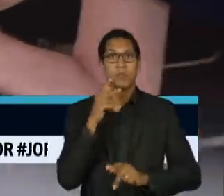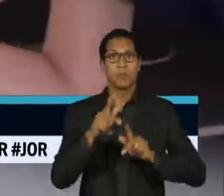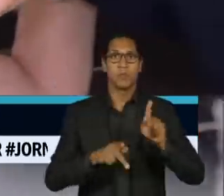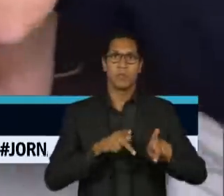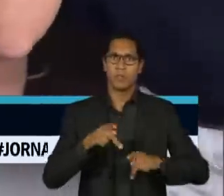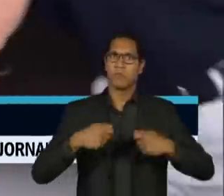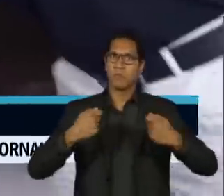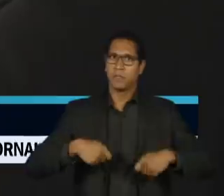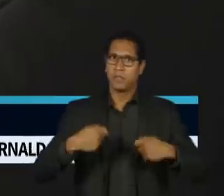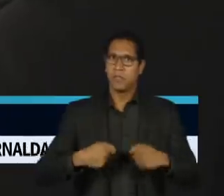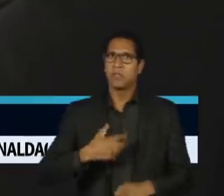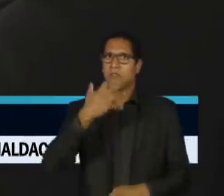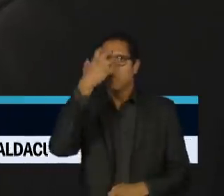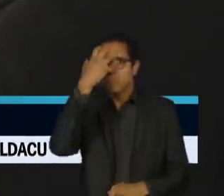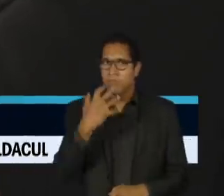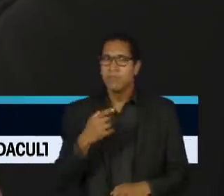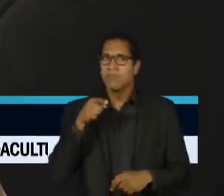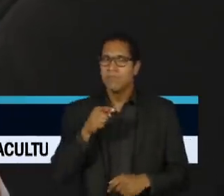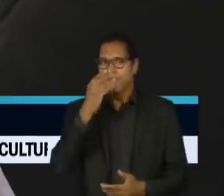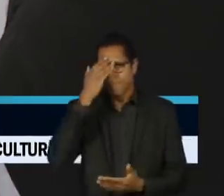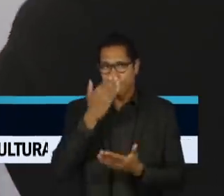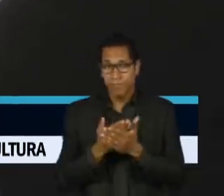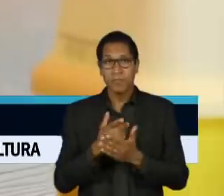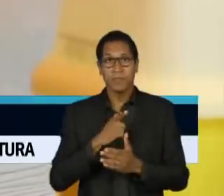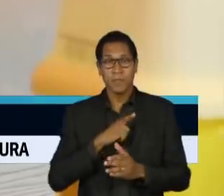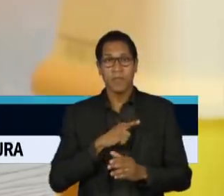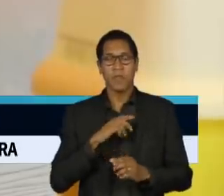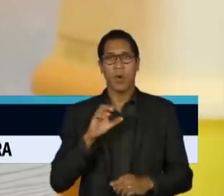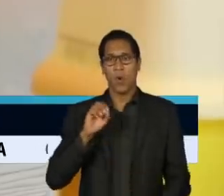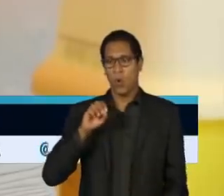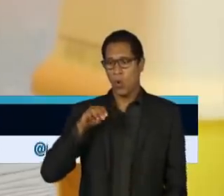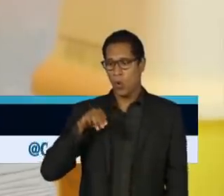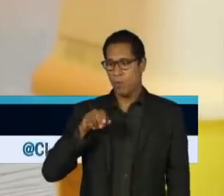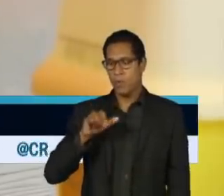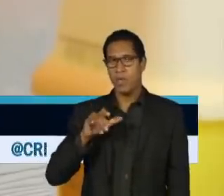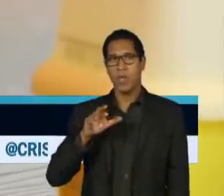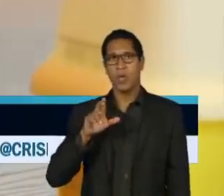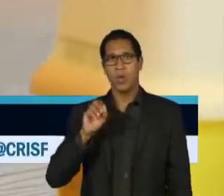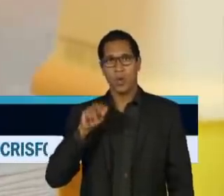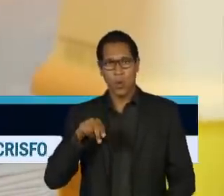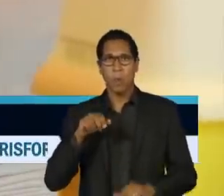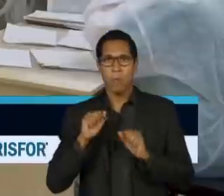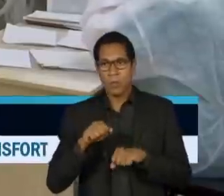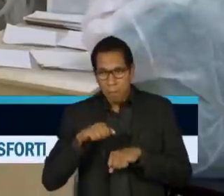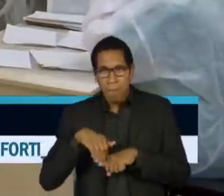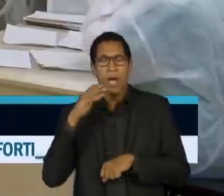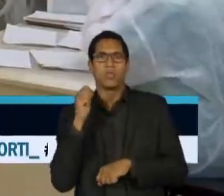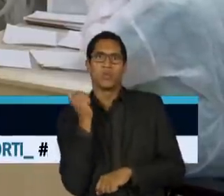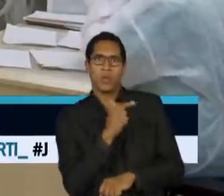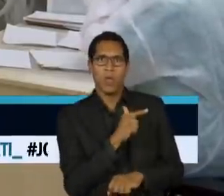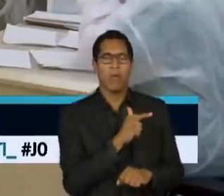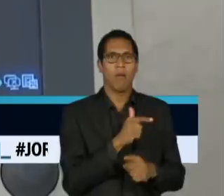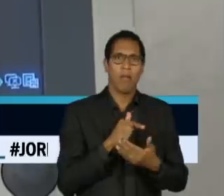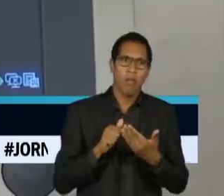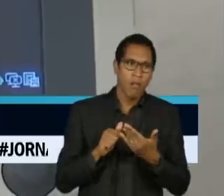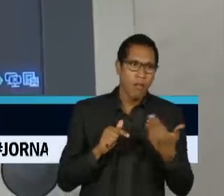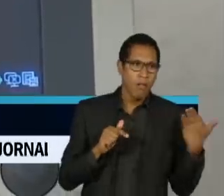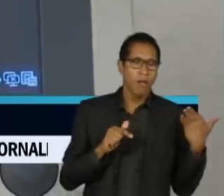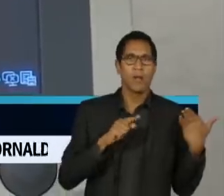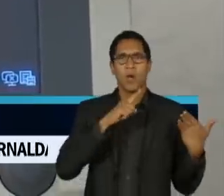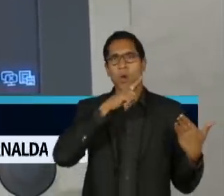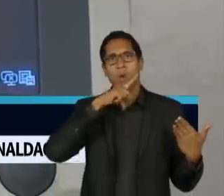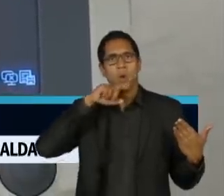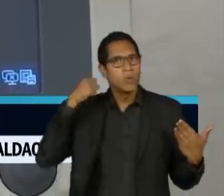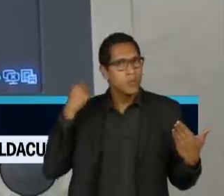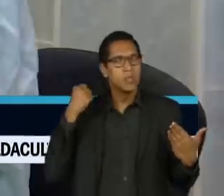a sério e disse que a variante Ômicron pode ser ainda mais contagiosa do que as anteriores. A Rússia registrou nas últimas